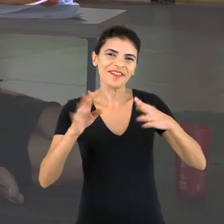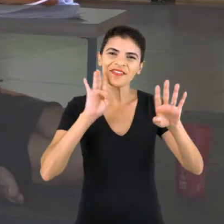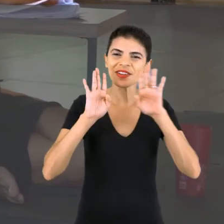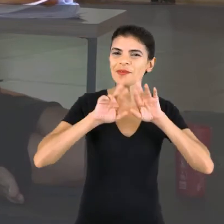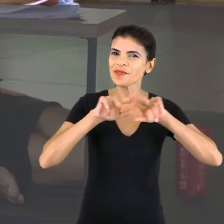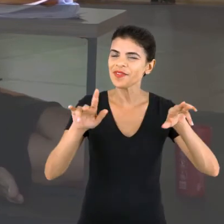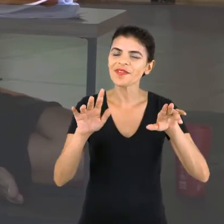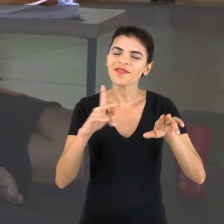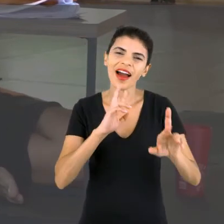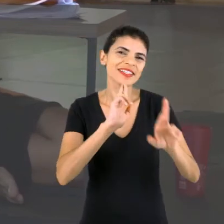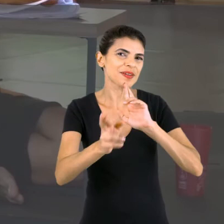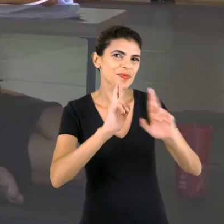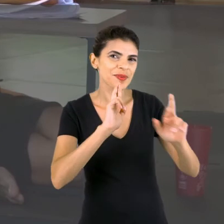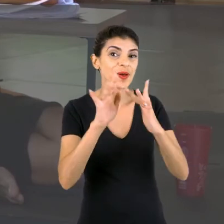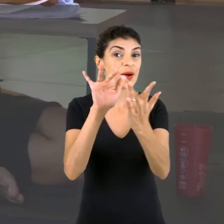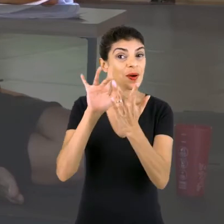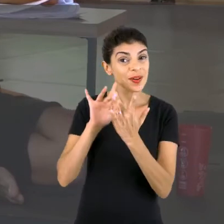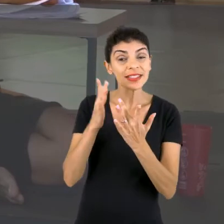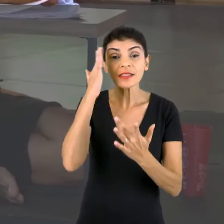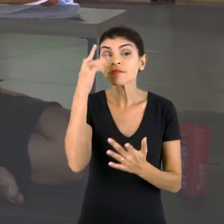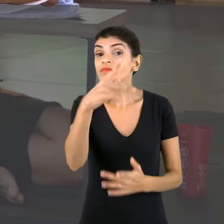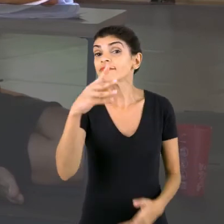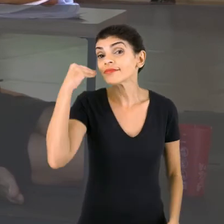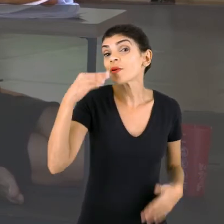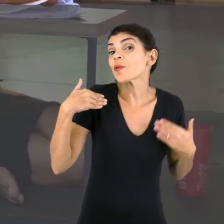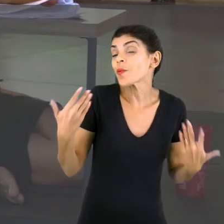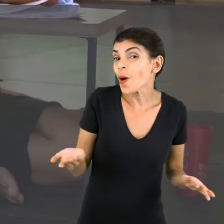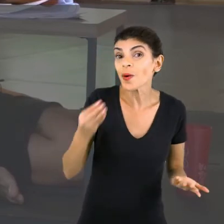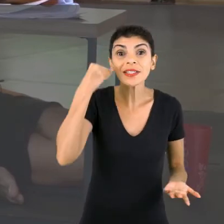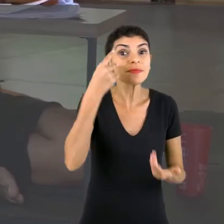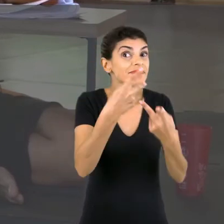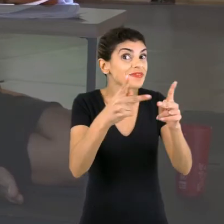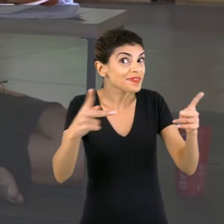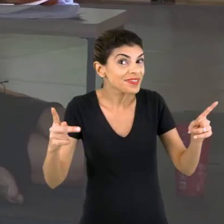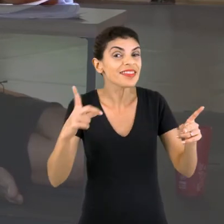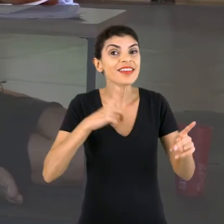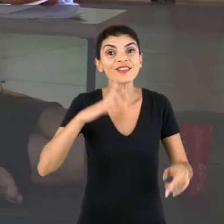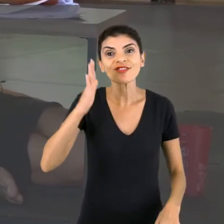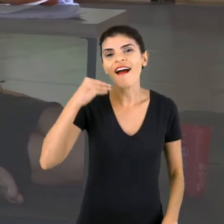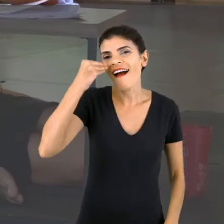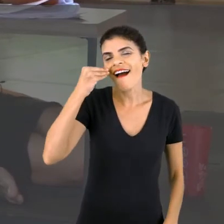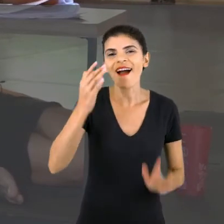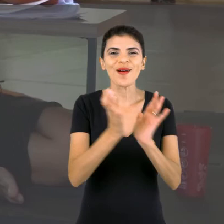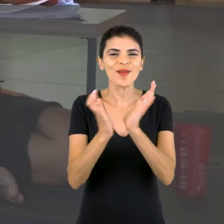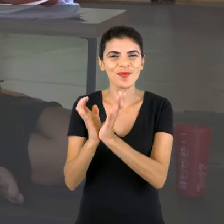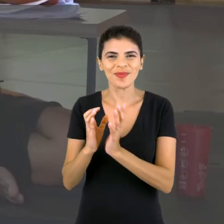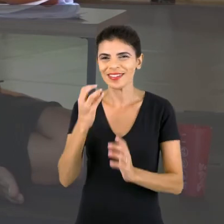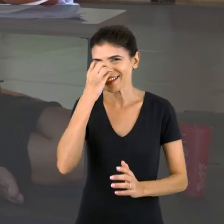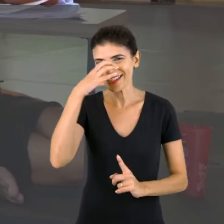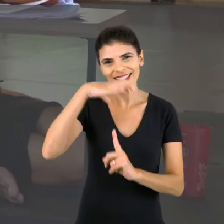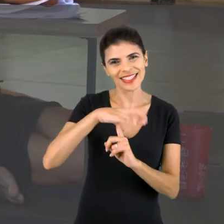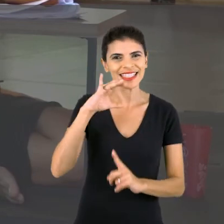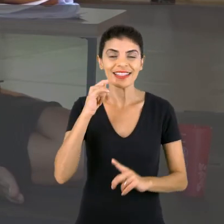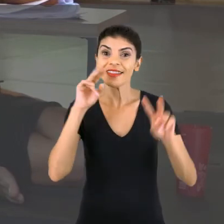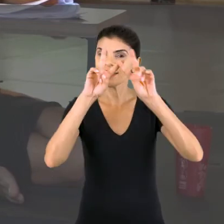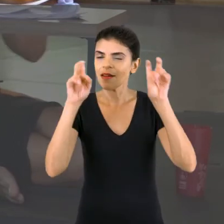páginas, que a gente vai adorar responder, a gente vai adorar saber qual foi a experiência de vocês, qual é a experiência de vocês enquanto companhia,